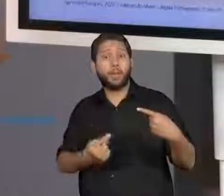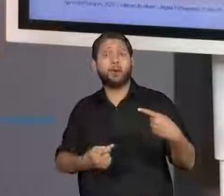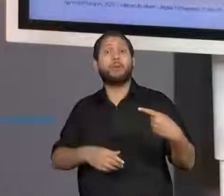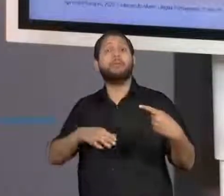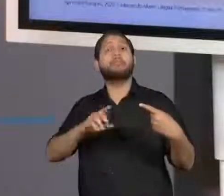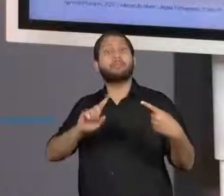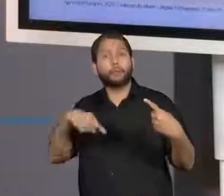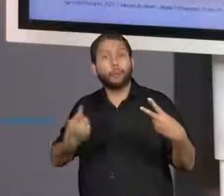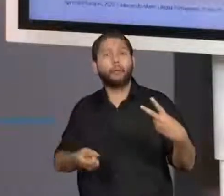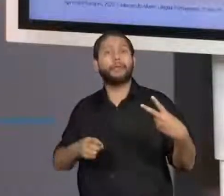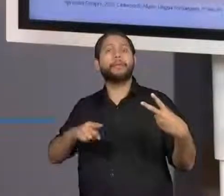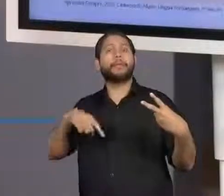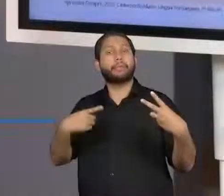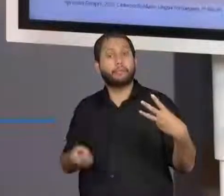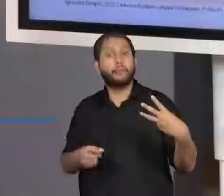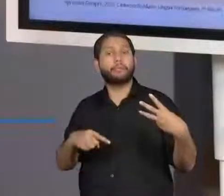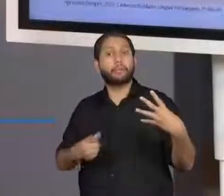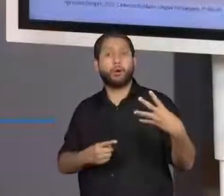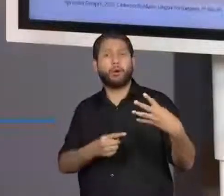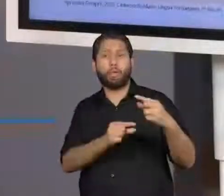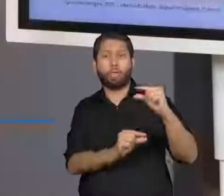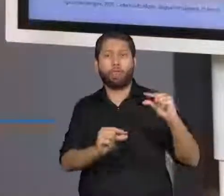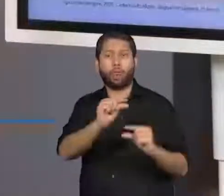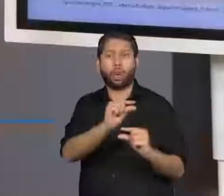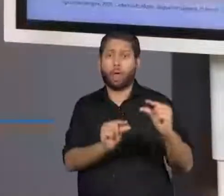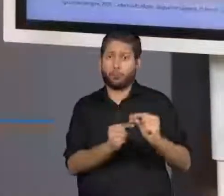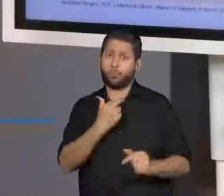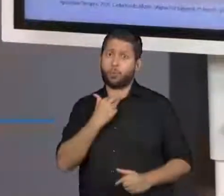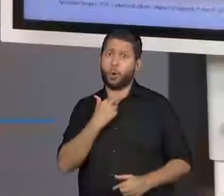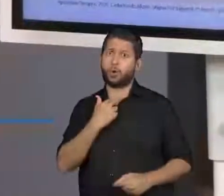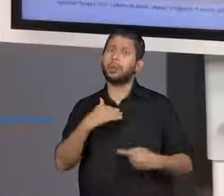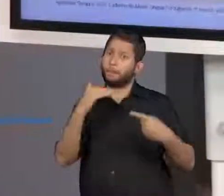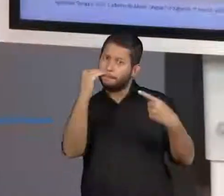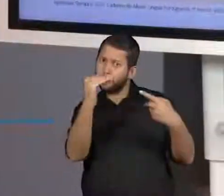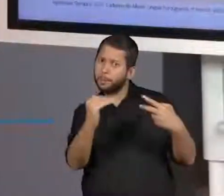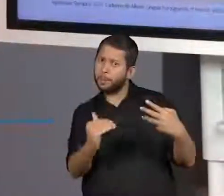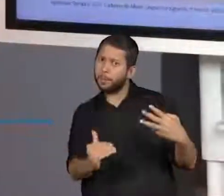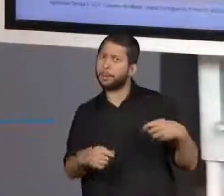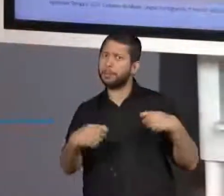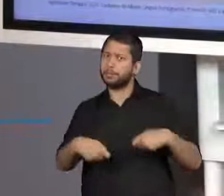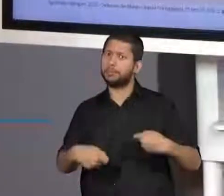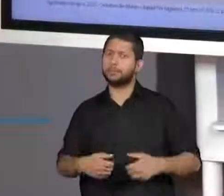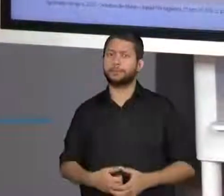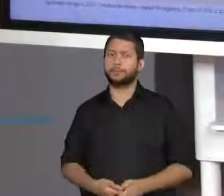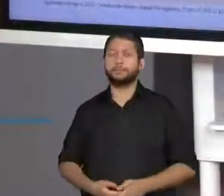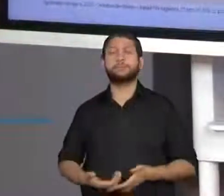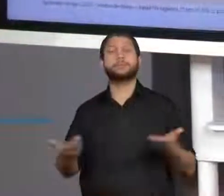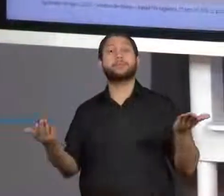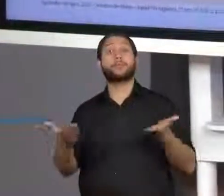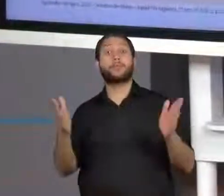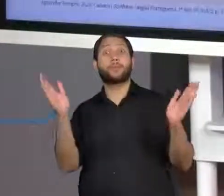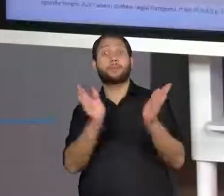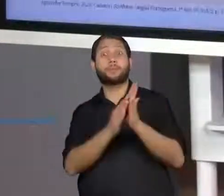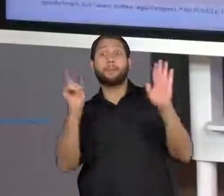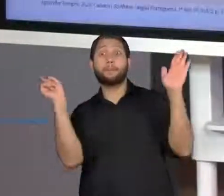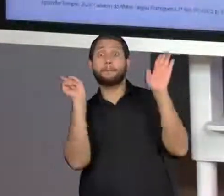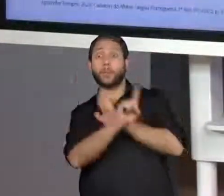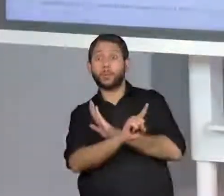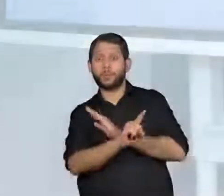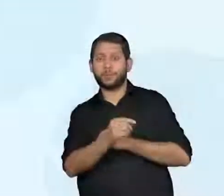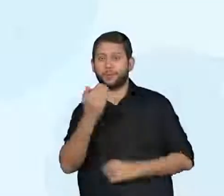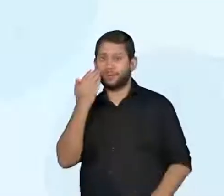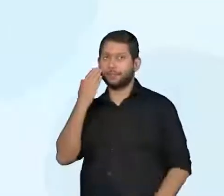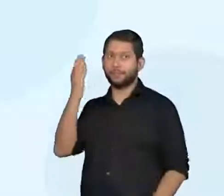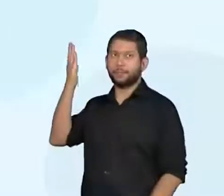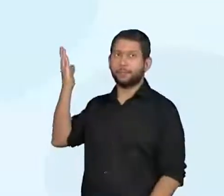vai estar fora de ordem, porque a ordem é muito importante nesse gênero. Então agora vamos para uma perguntinha, professora, olha só. Vamos